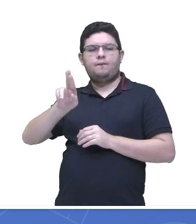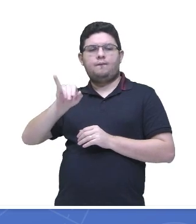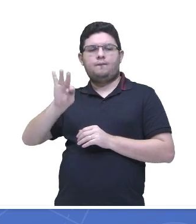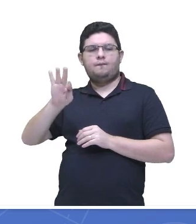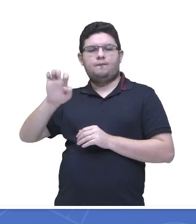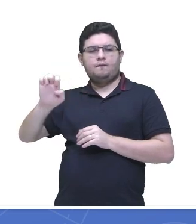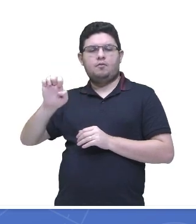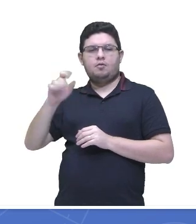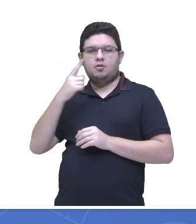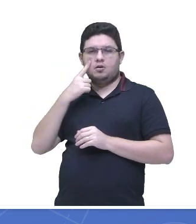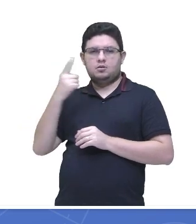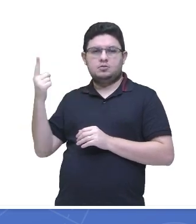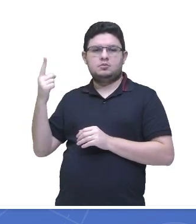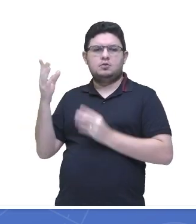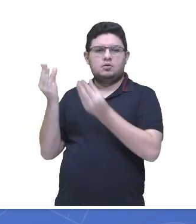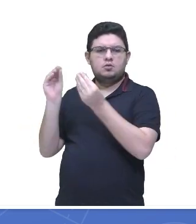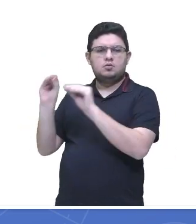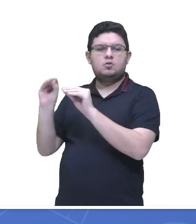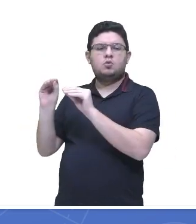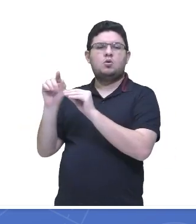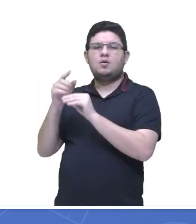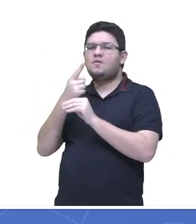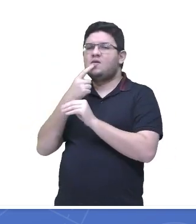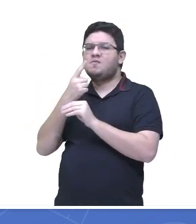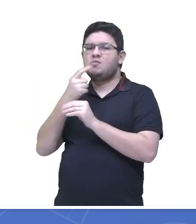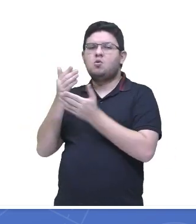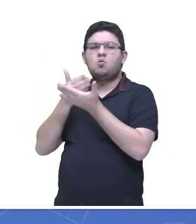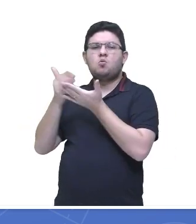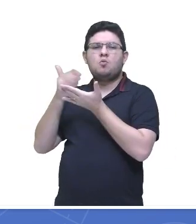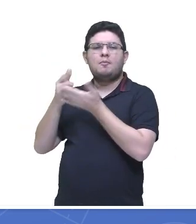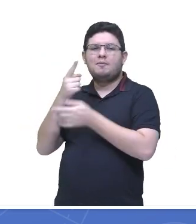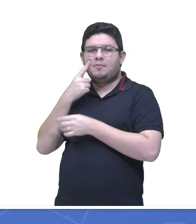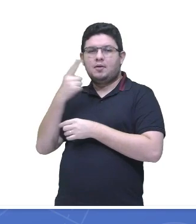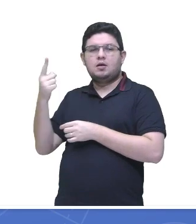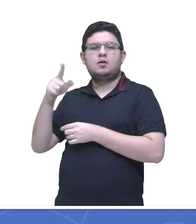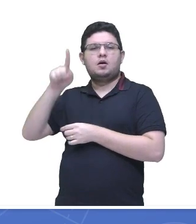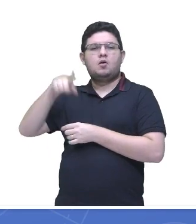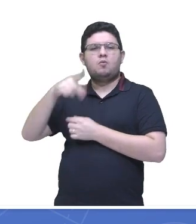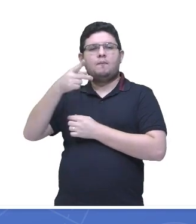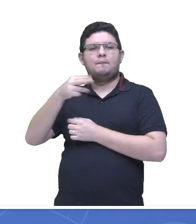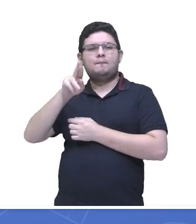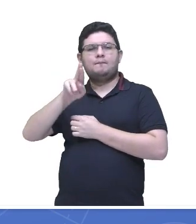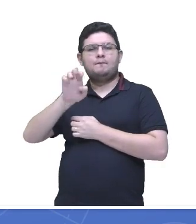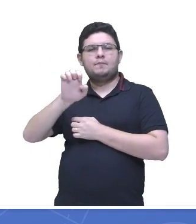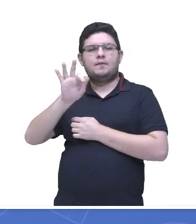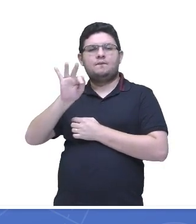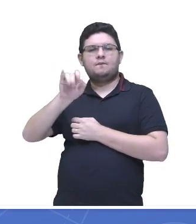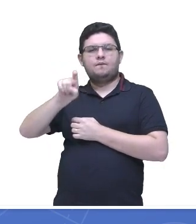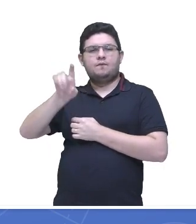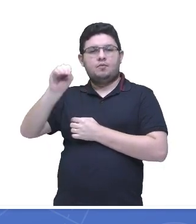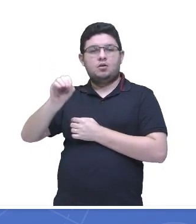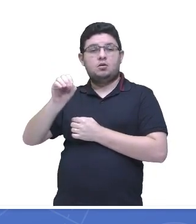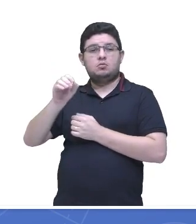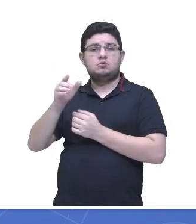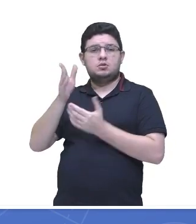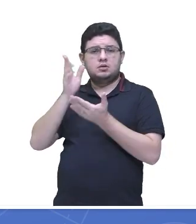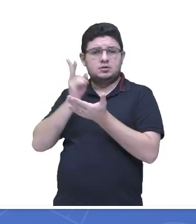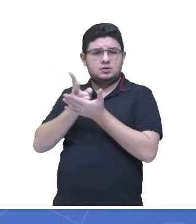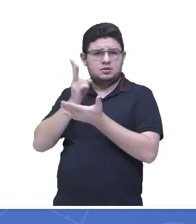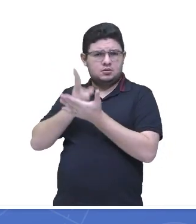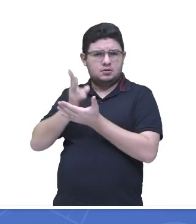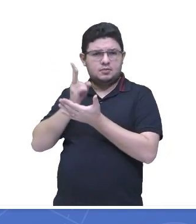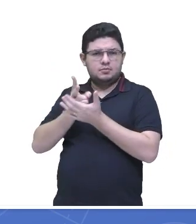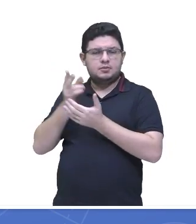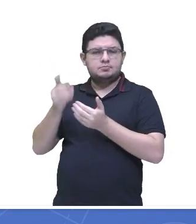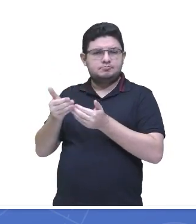acrescentei lá no início, o prefixo, ele virá antes da palavra, conforme ali o quebra-cabeça que vocês viram, né? Eu